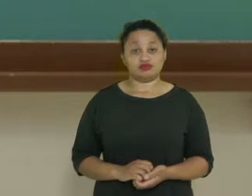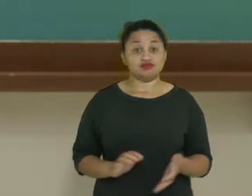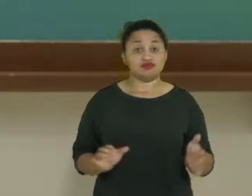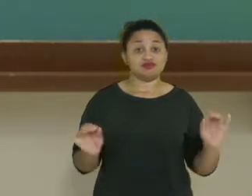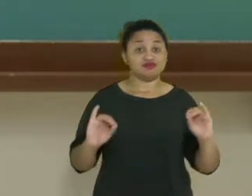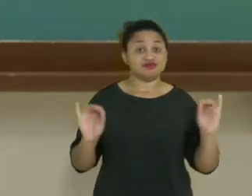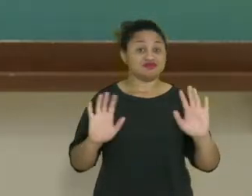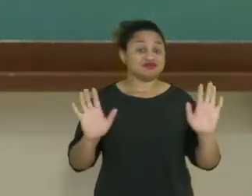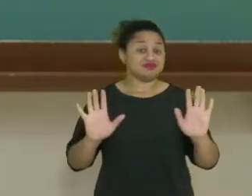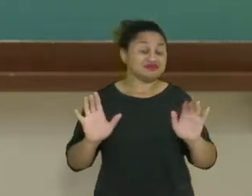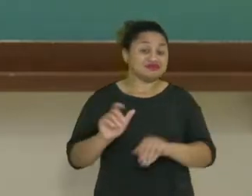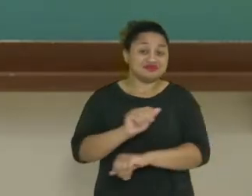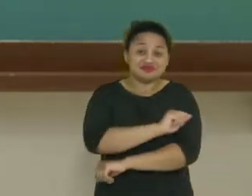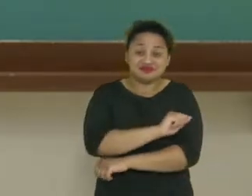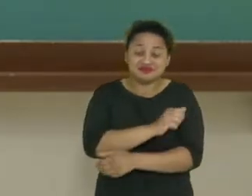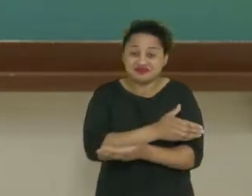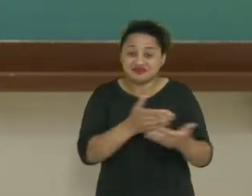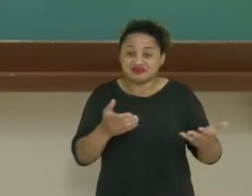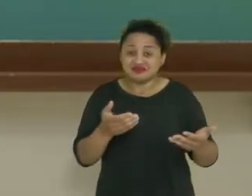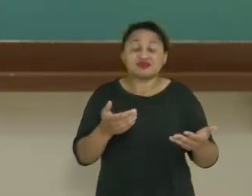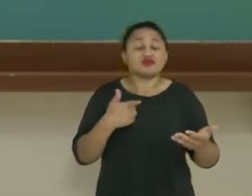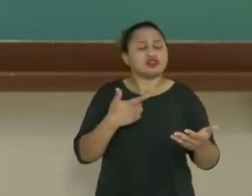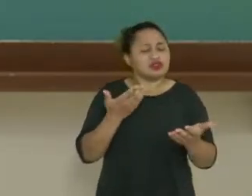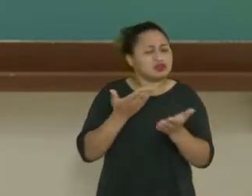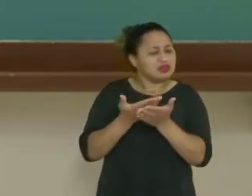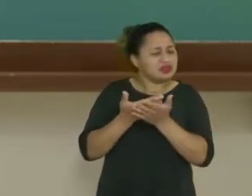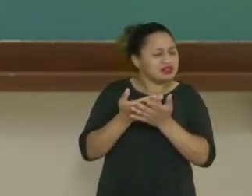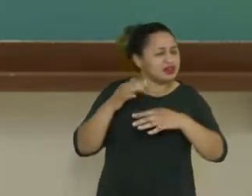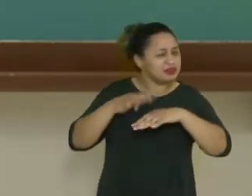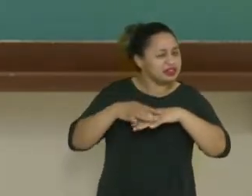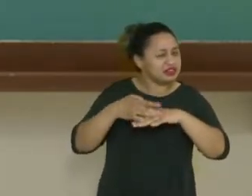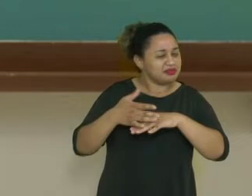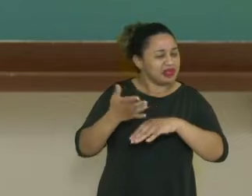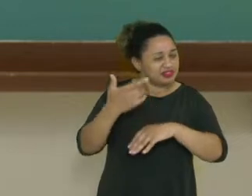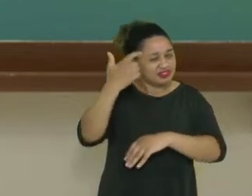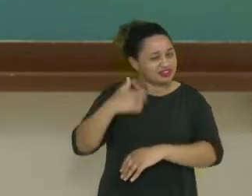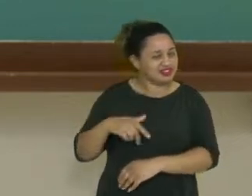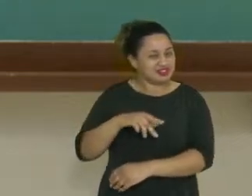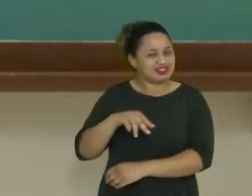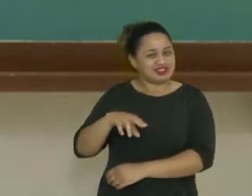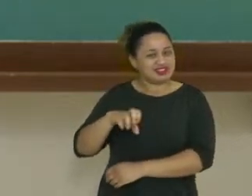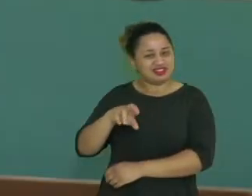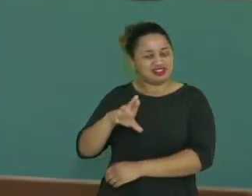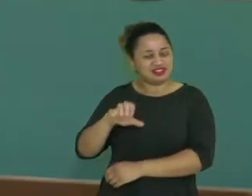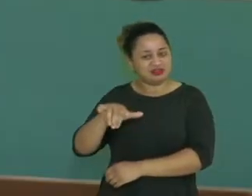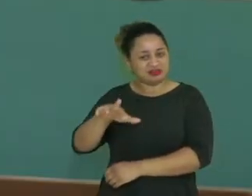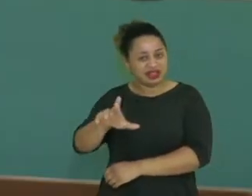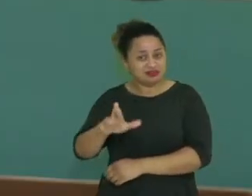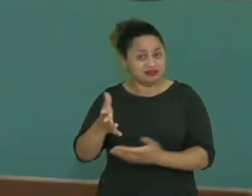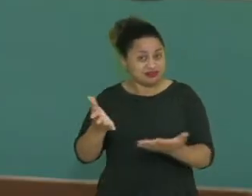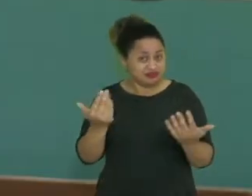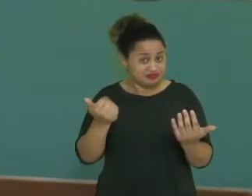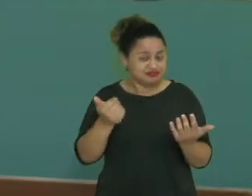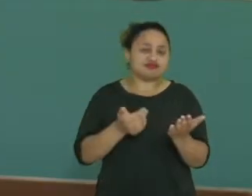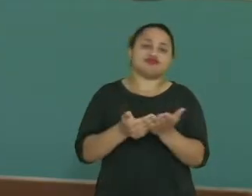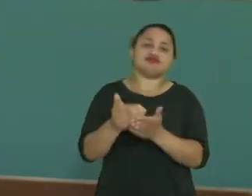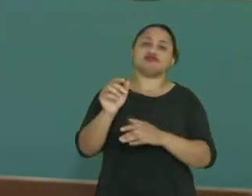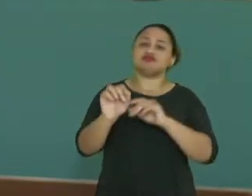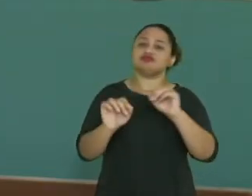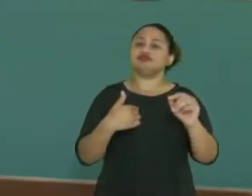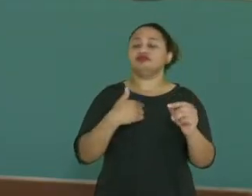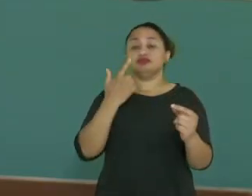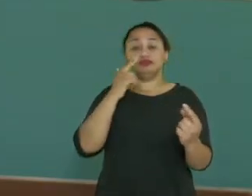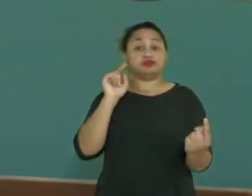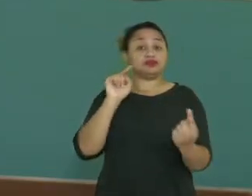galerinha linda! Vamos lá estudar mais um pouquinho de matemática aqui com a Prof. Neomar? Ó, então vamos lá! Olha só, quais serão os objetivos aqui